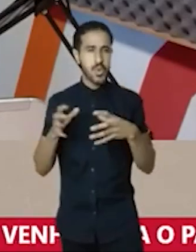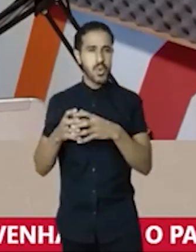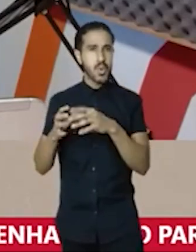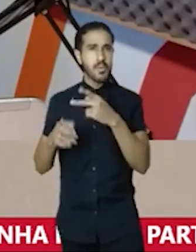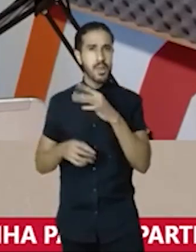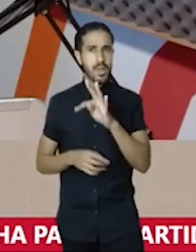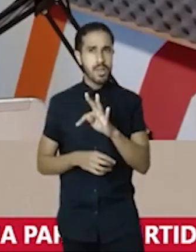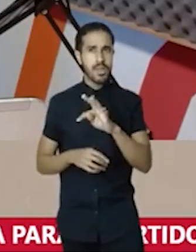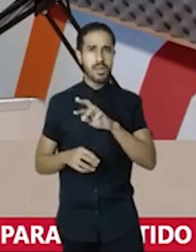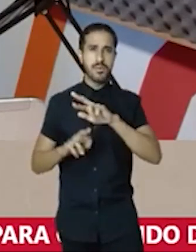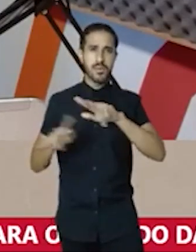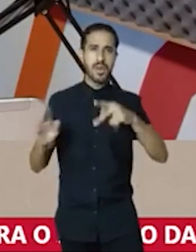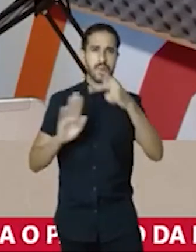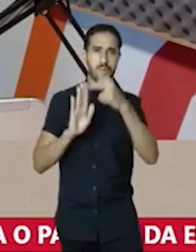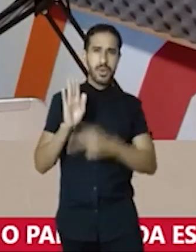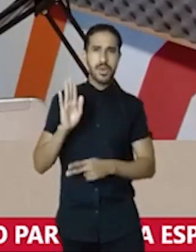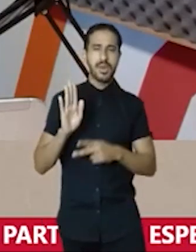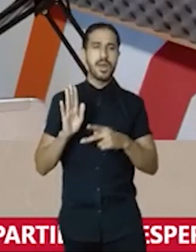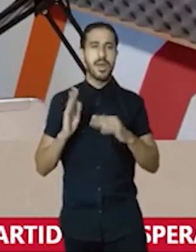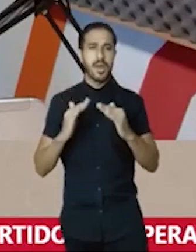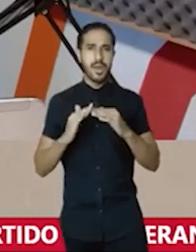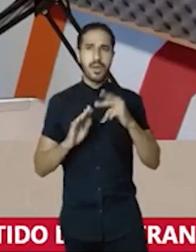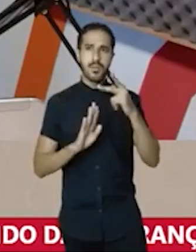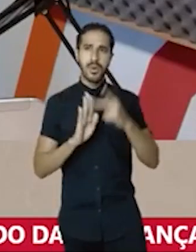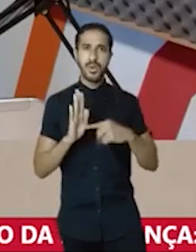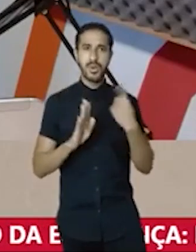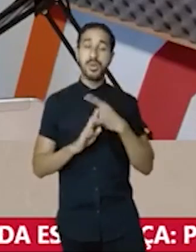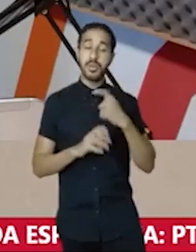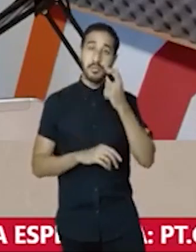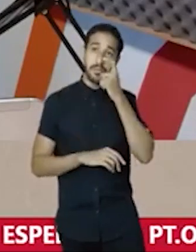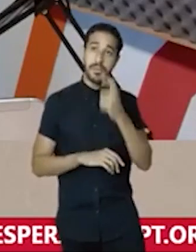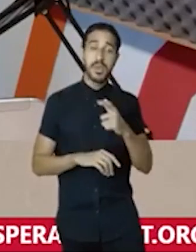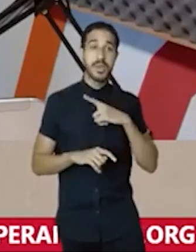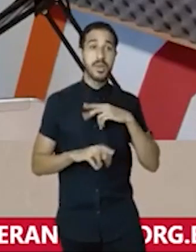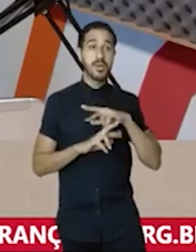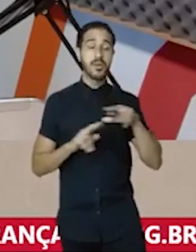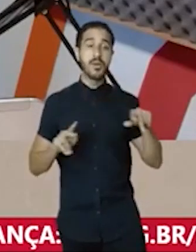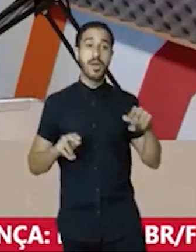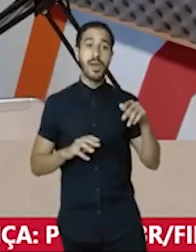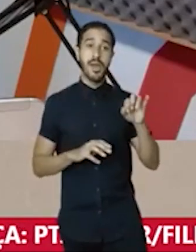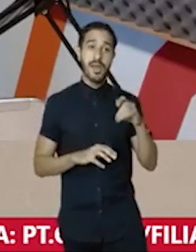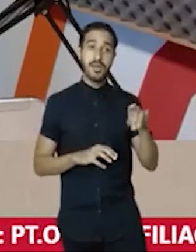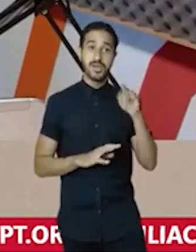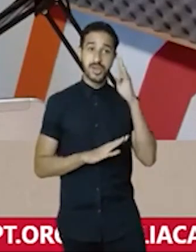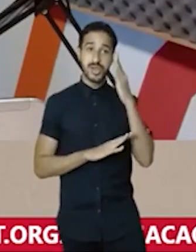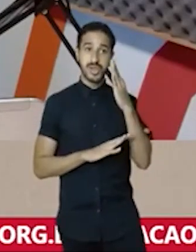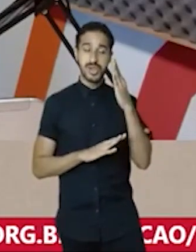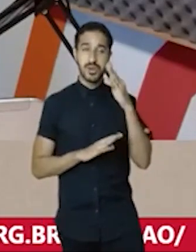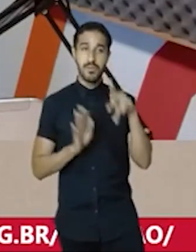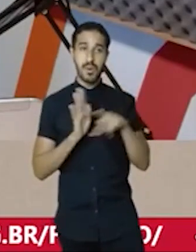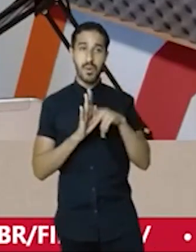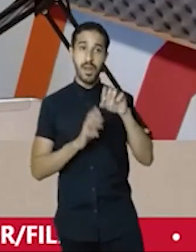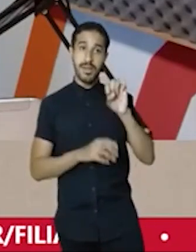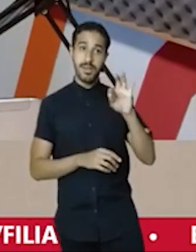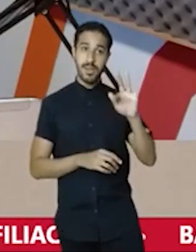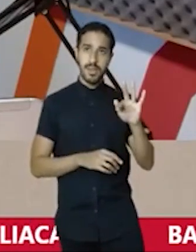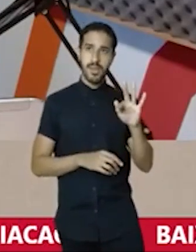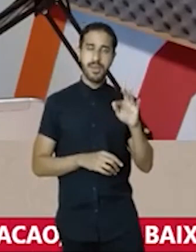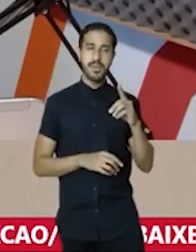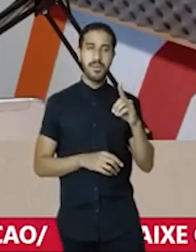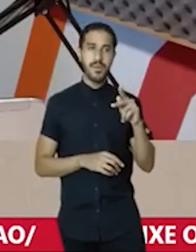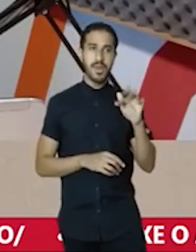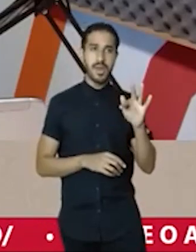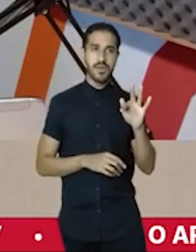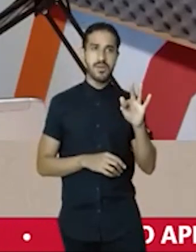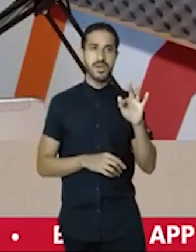dos Trabalhadores sobre projetos da casa, sobre projetos que nós temos interesse. Temos ação direta junto ao STF, ao ADPF, que o